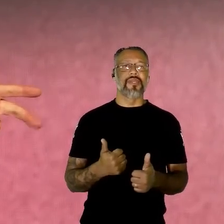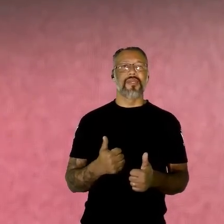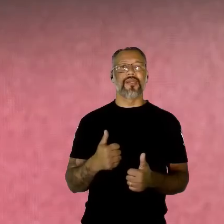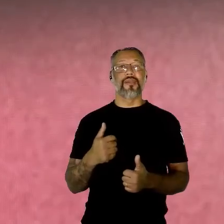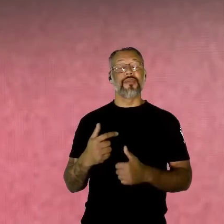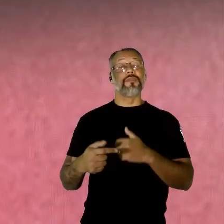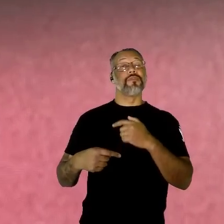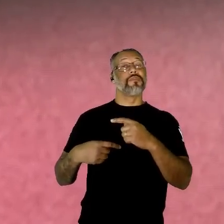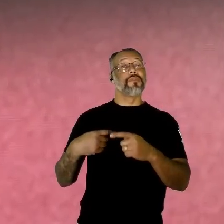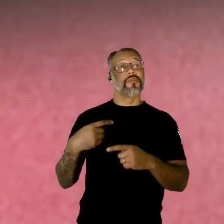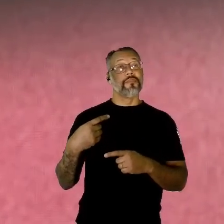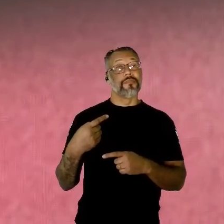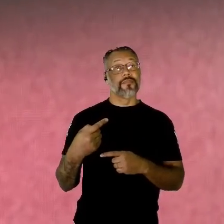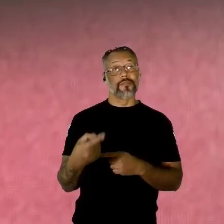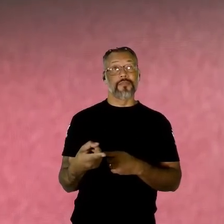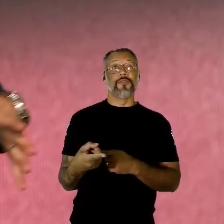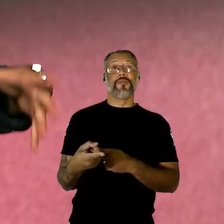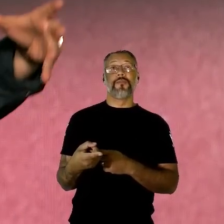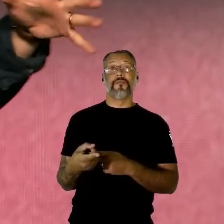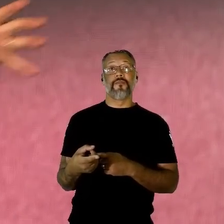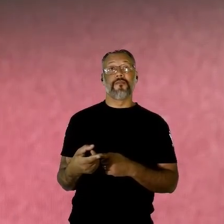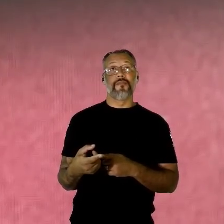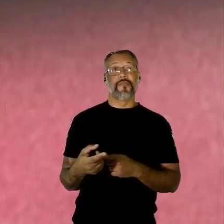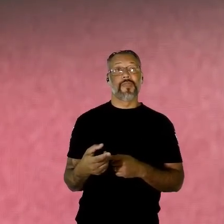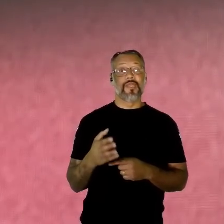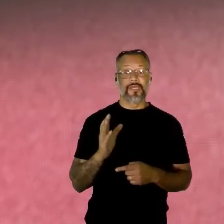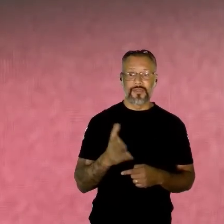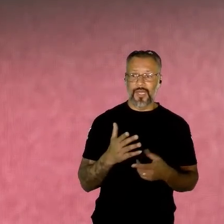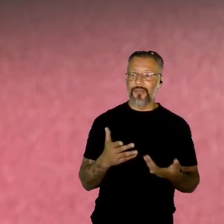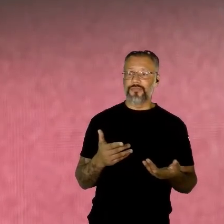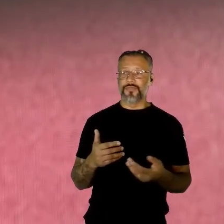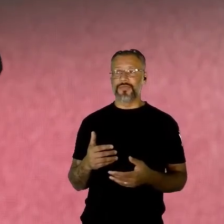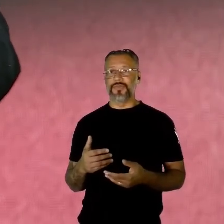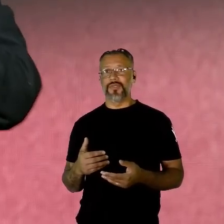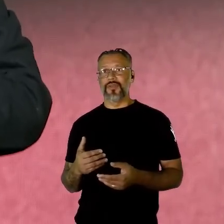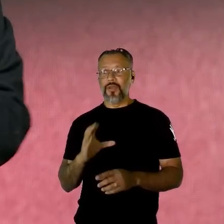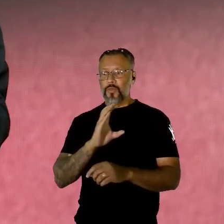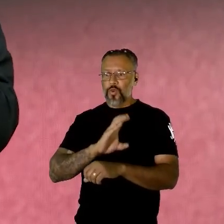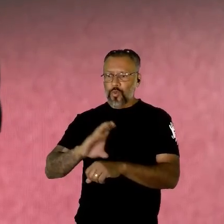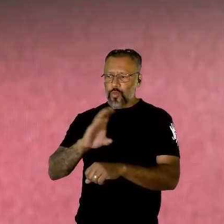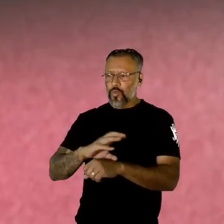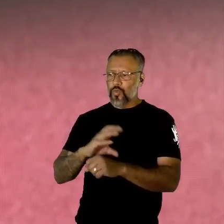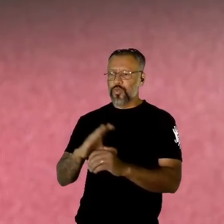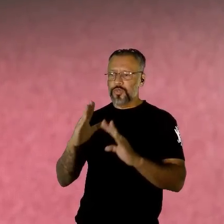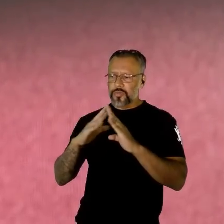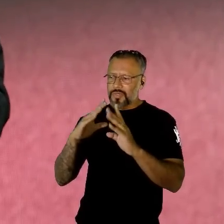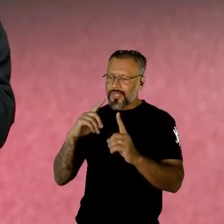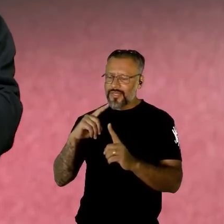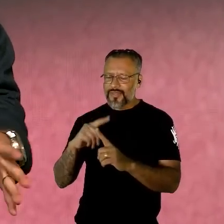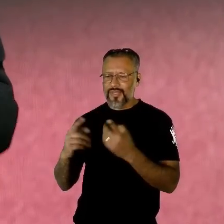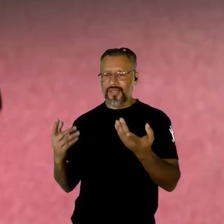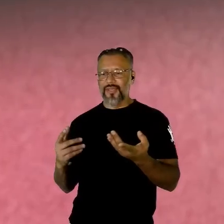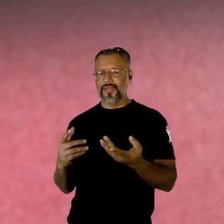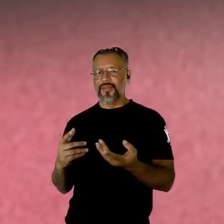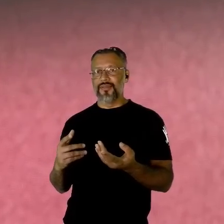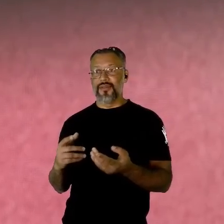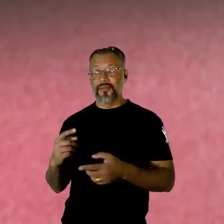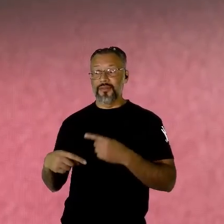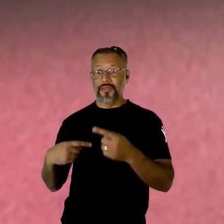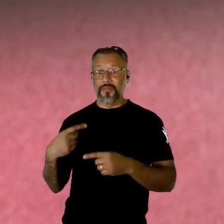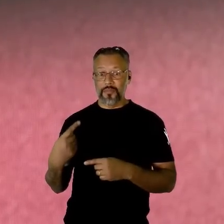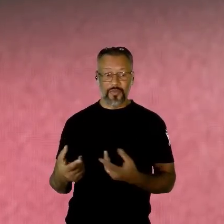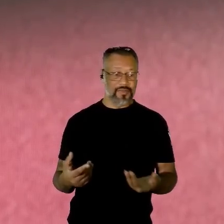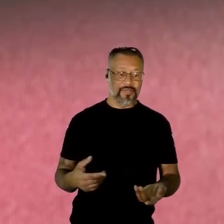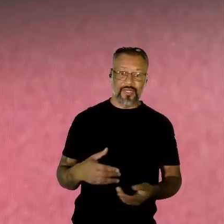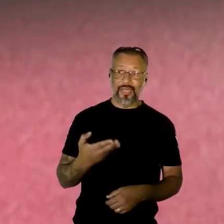pelo batismo ela logo entra nos trilhos da igreja vai fazer os cursos da igreja os cursos de Cultura junto com os cursos